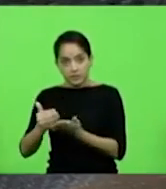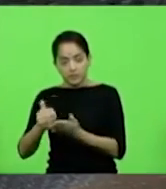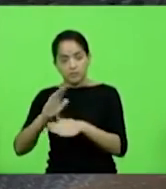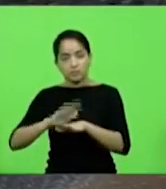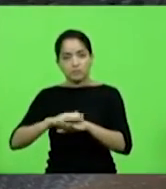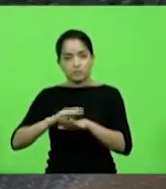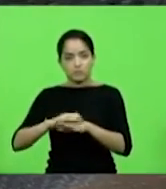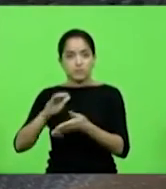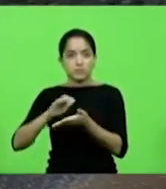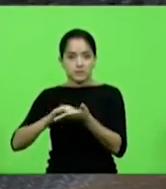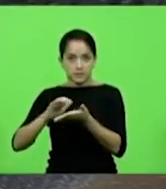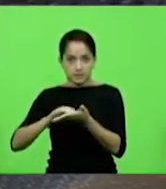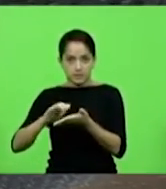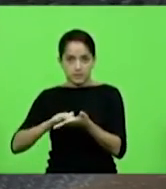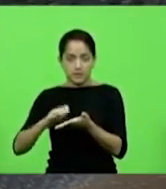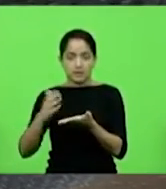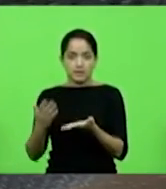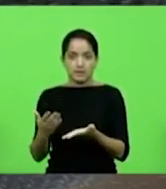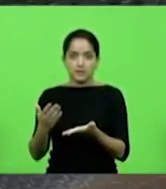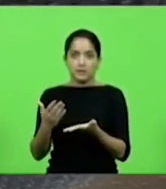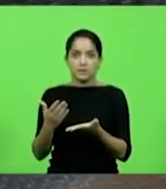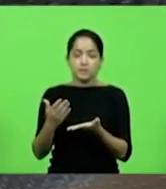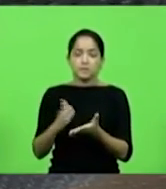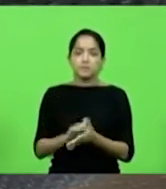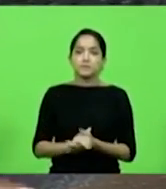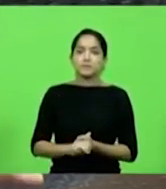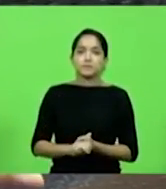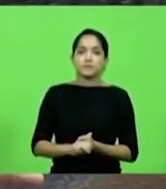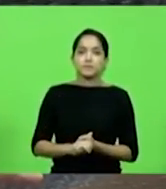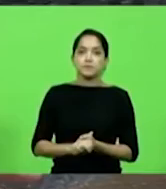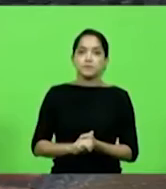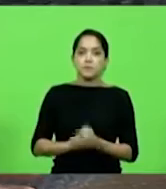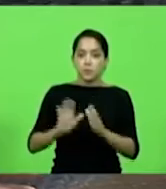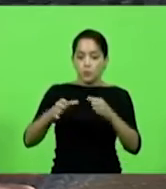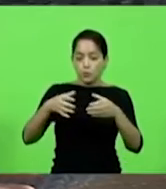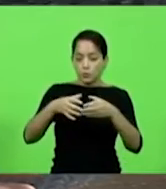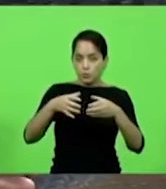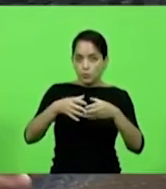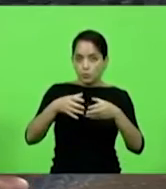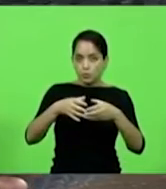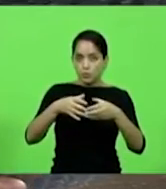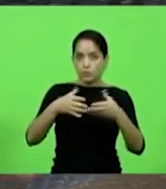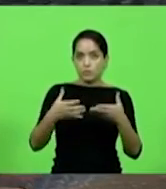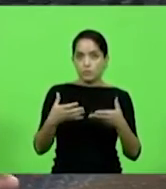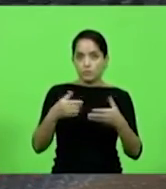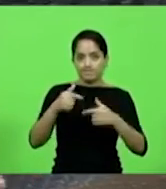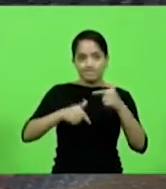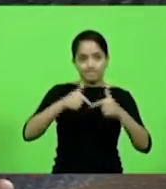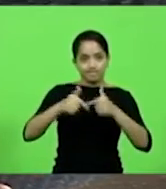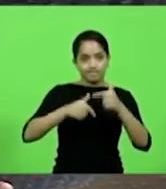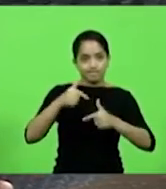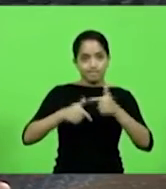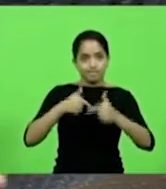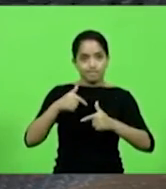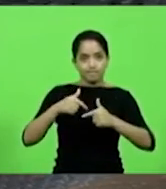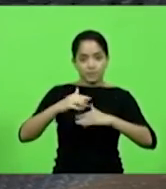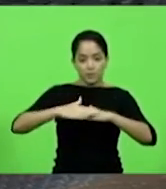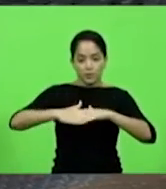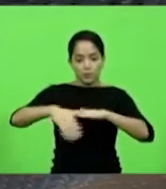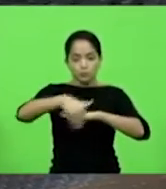Infraestrutura para colocar uma equipe fazendo a recuperação